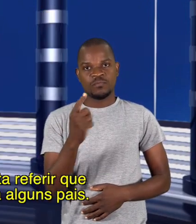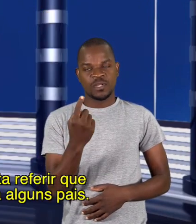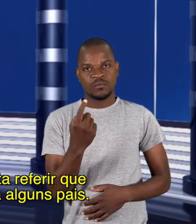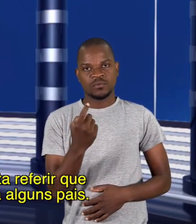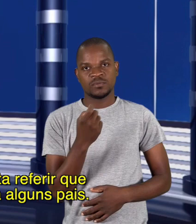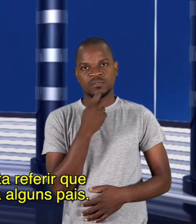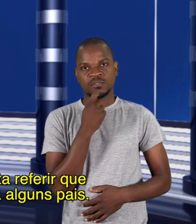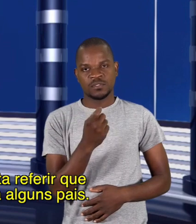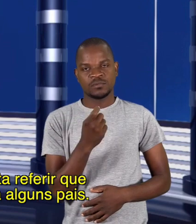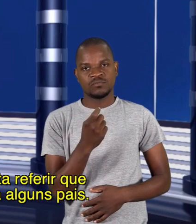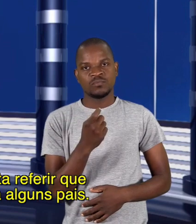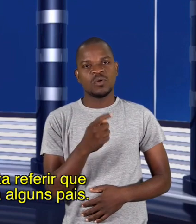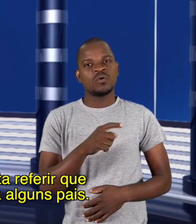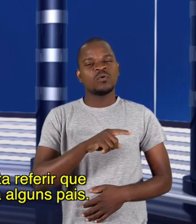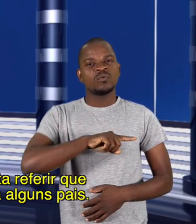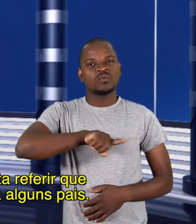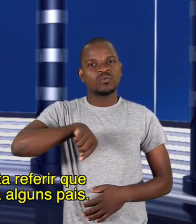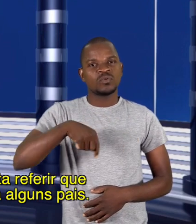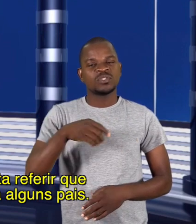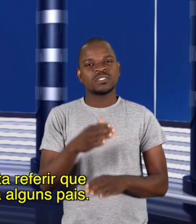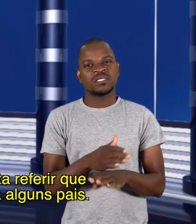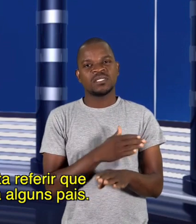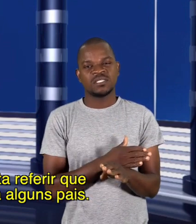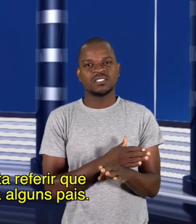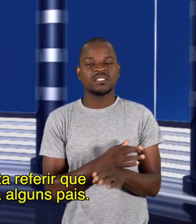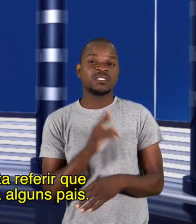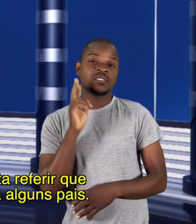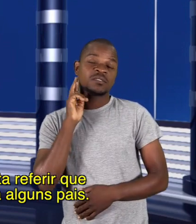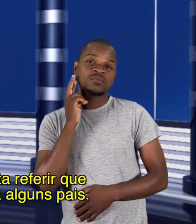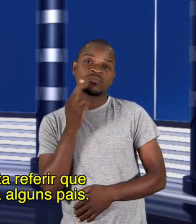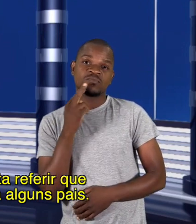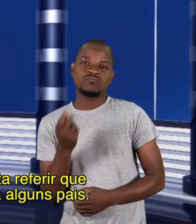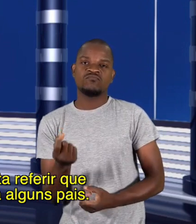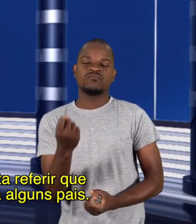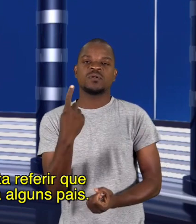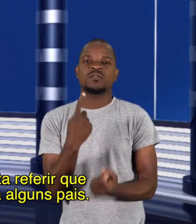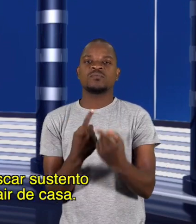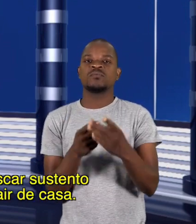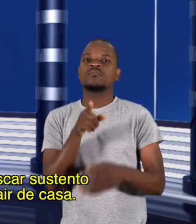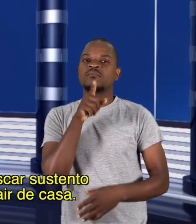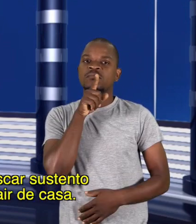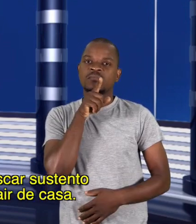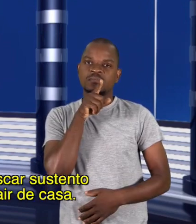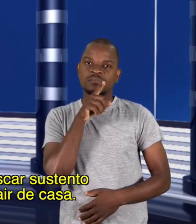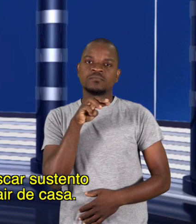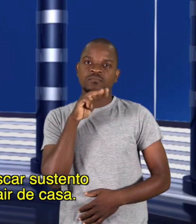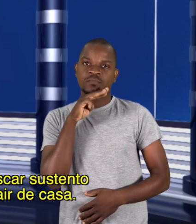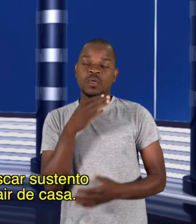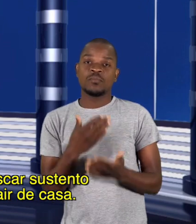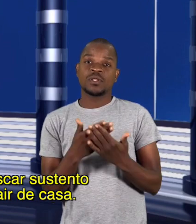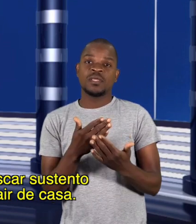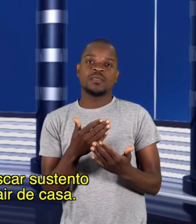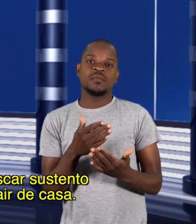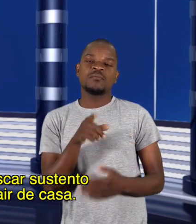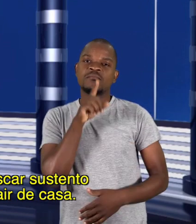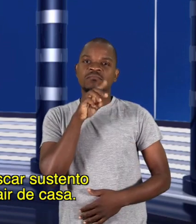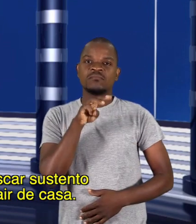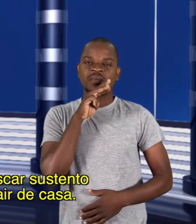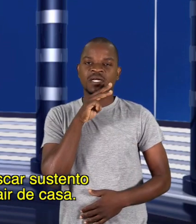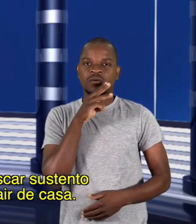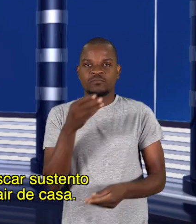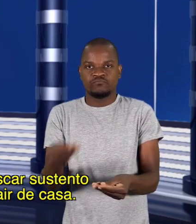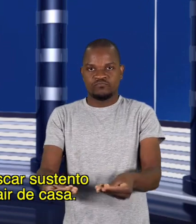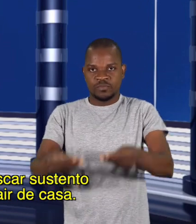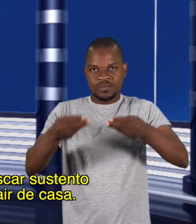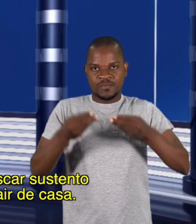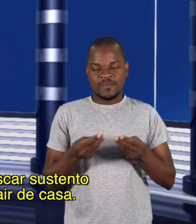calhar importa, antes de dizer, que nós acabávamos sendo, não é, a resposta para alguns pais. Os pais deixavam conosco as crianças para poderem